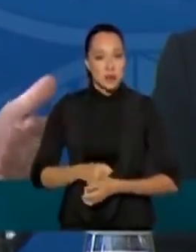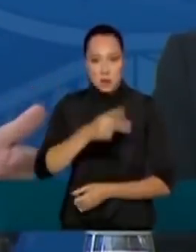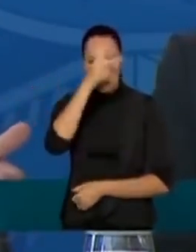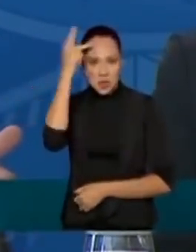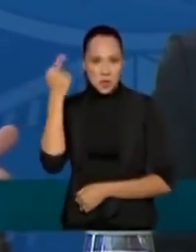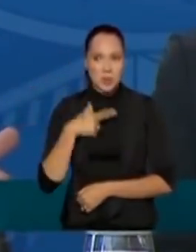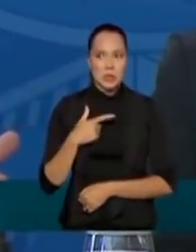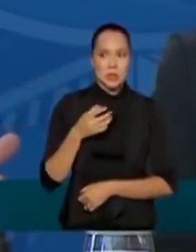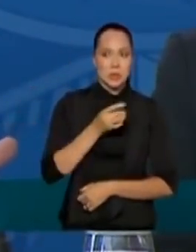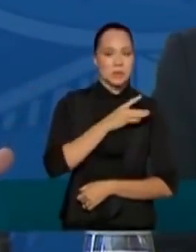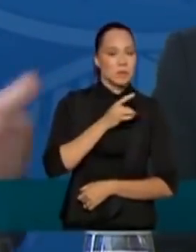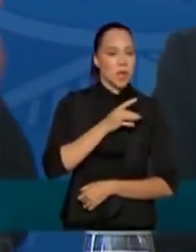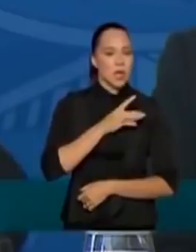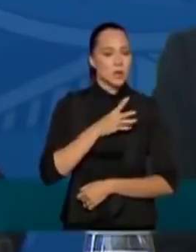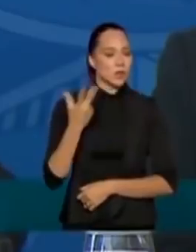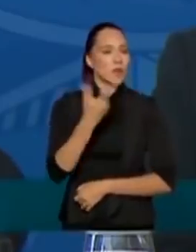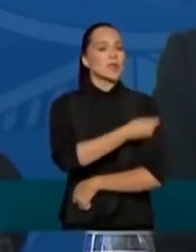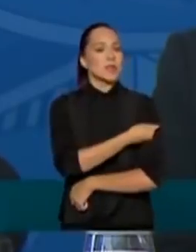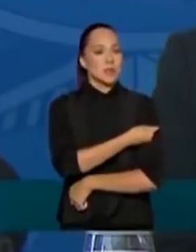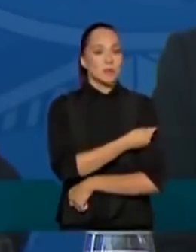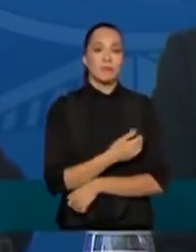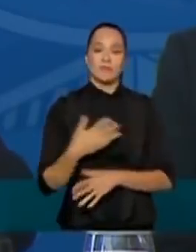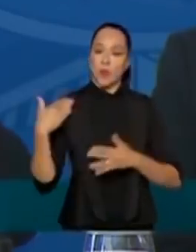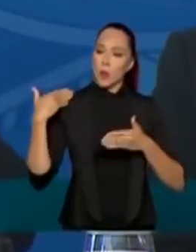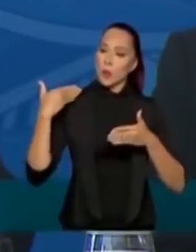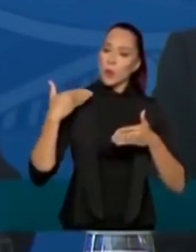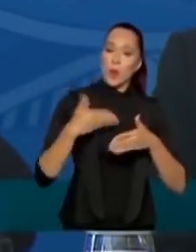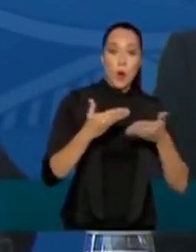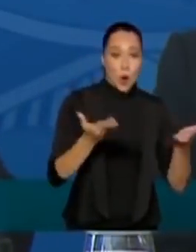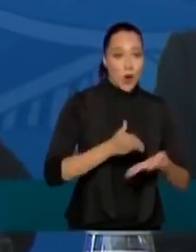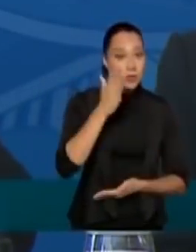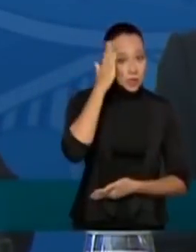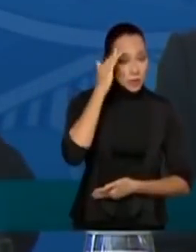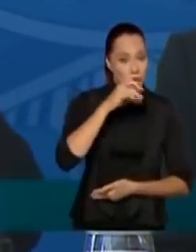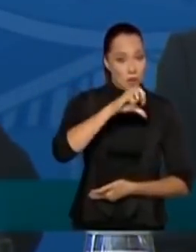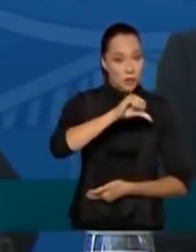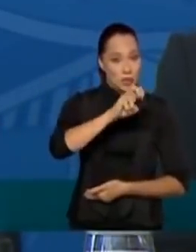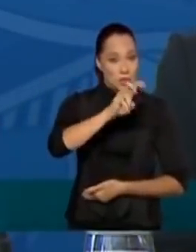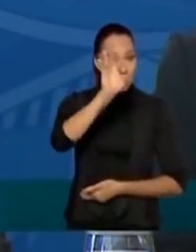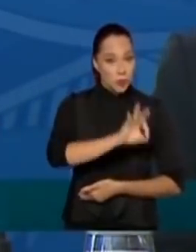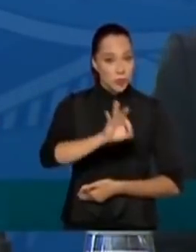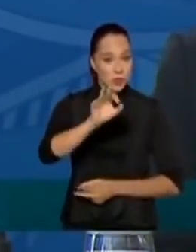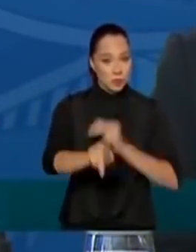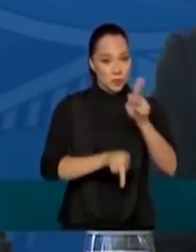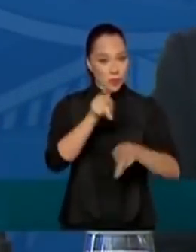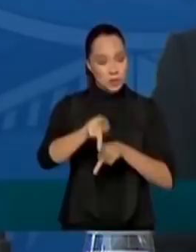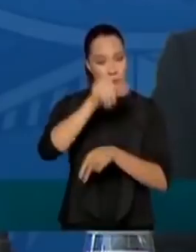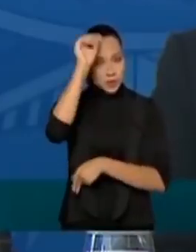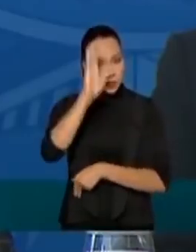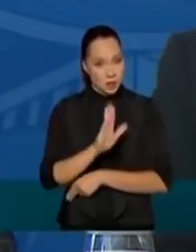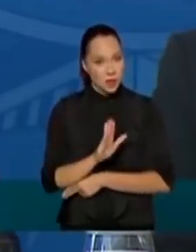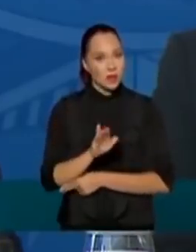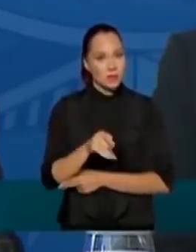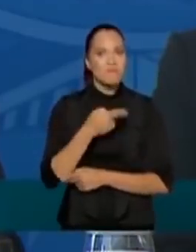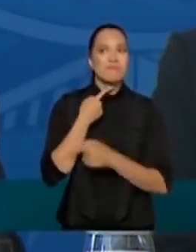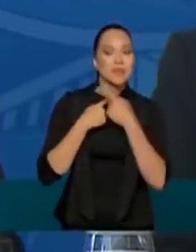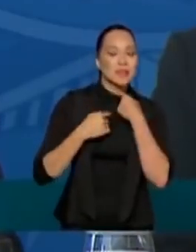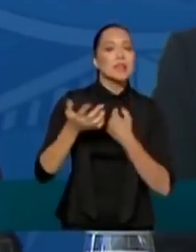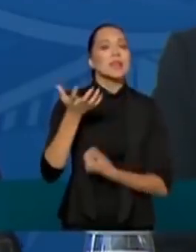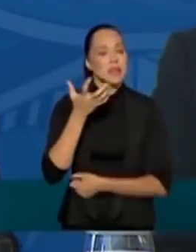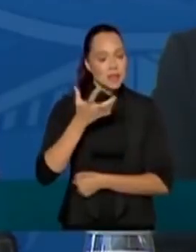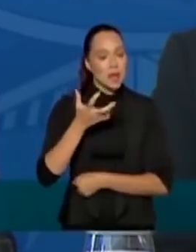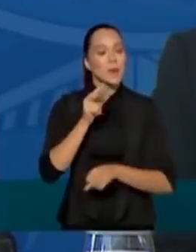pessoas tinham receio de vacinas. Hoje sabemos que 95% da população brasileira deseja